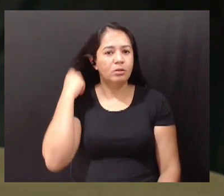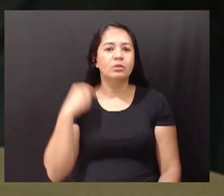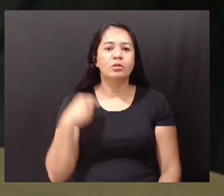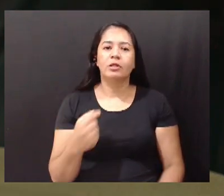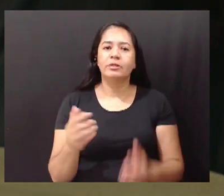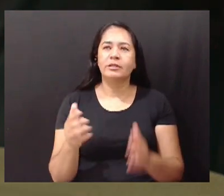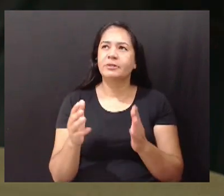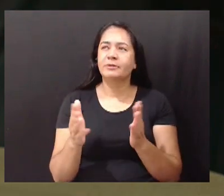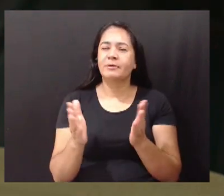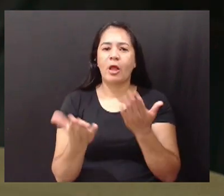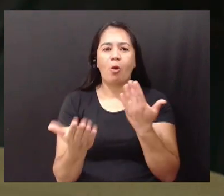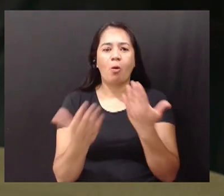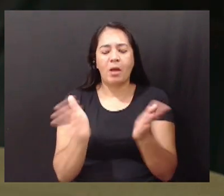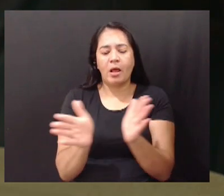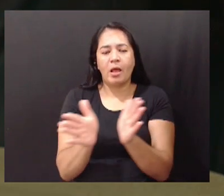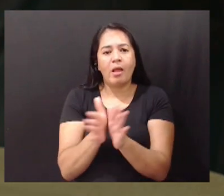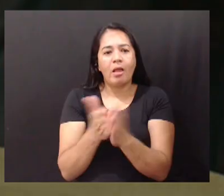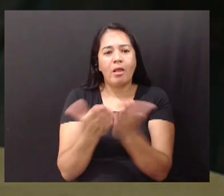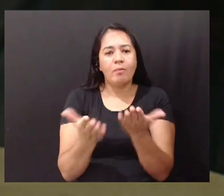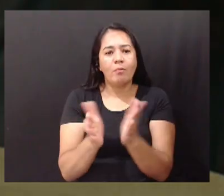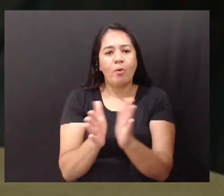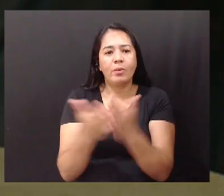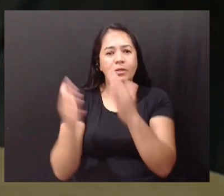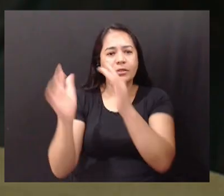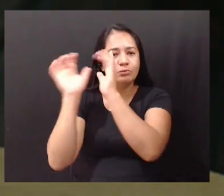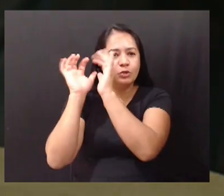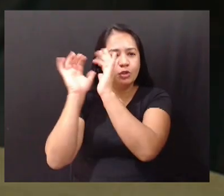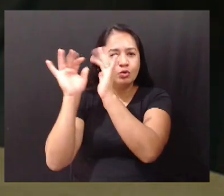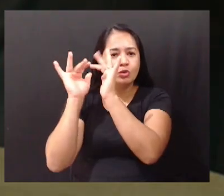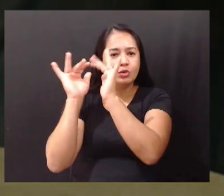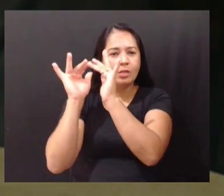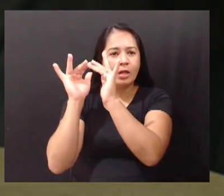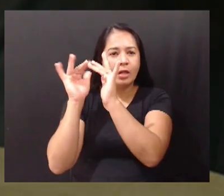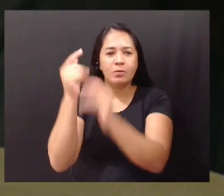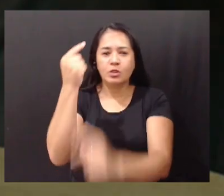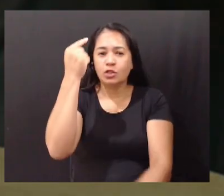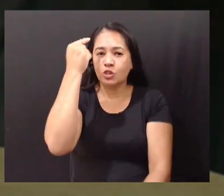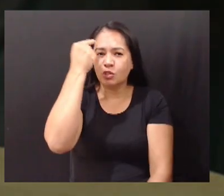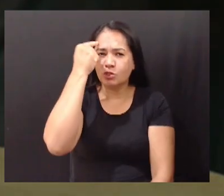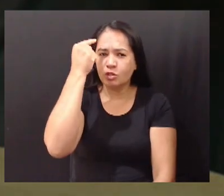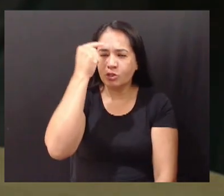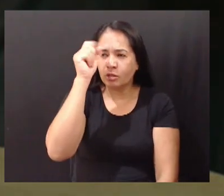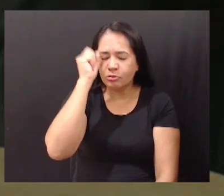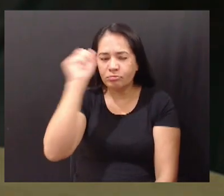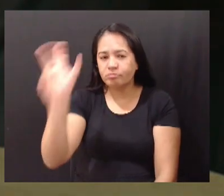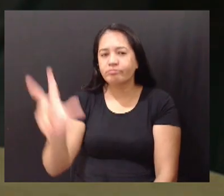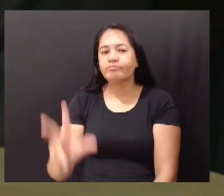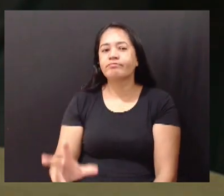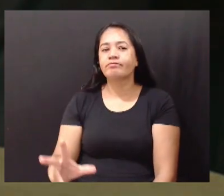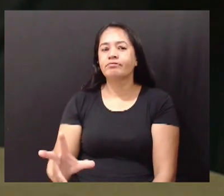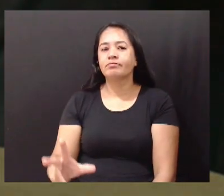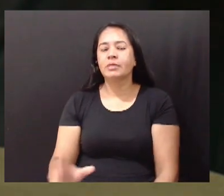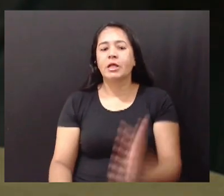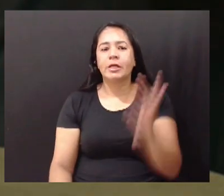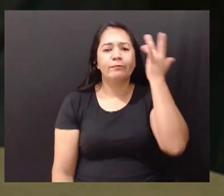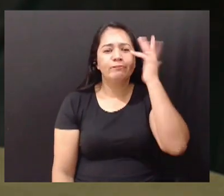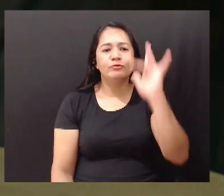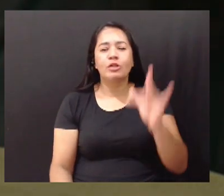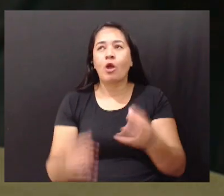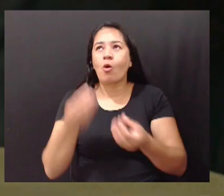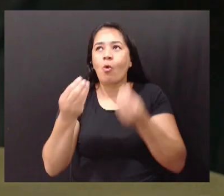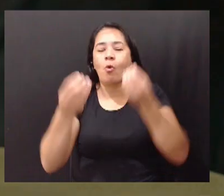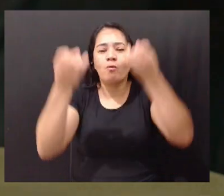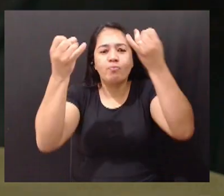empobrecimento, né, de raciocínio, de expertise. Eu não sei nem como mencionar isso, porque é tudo